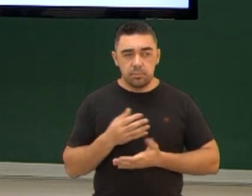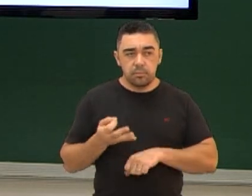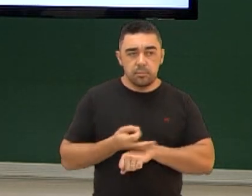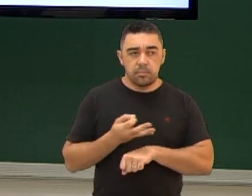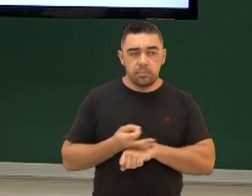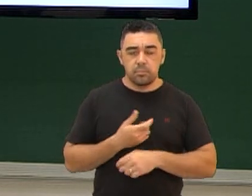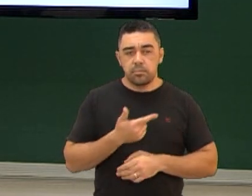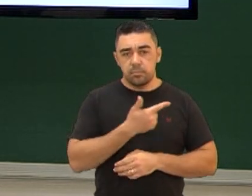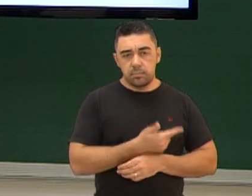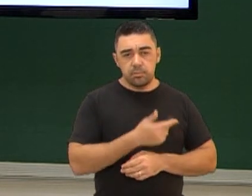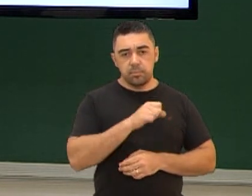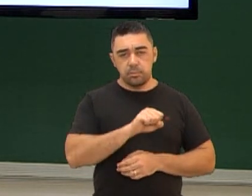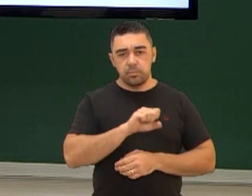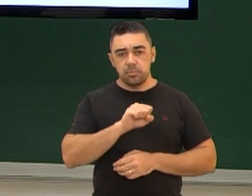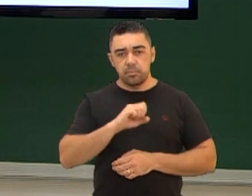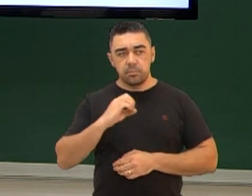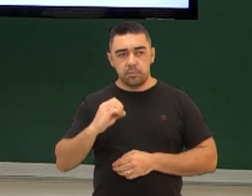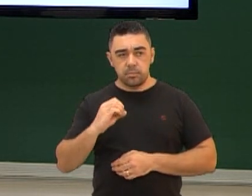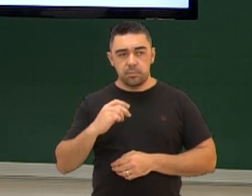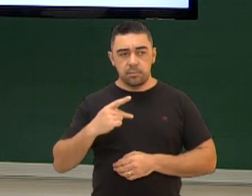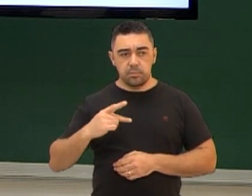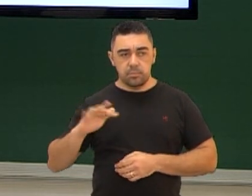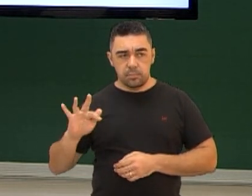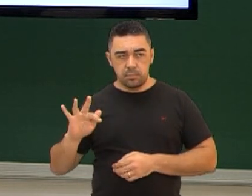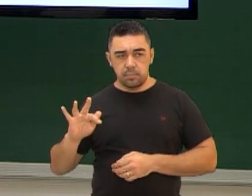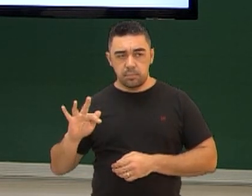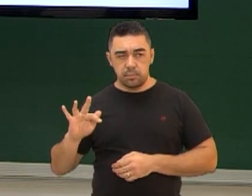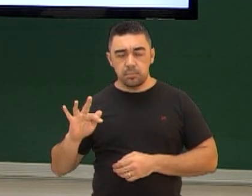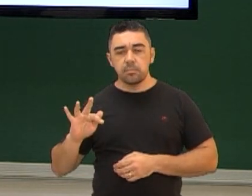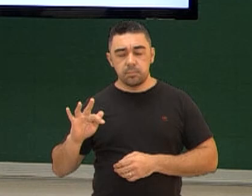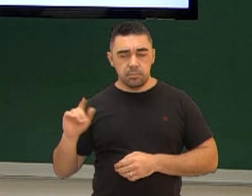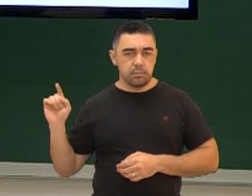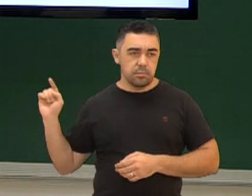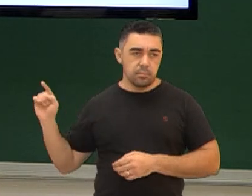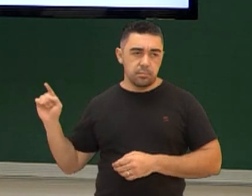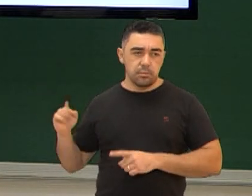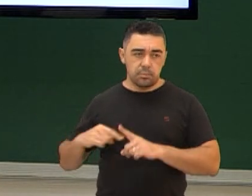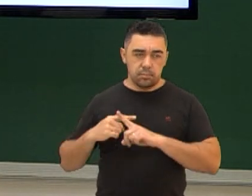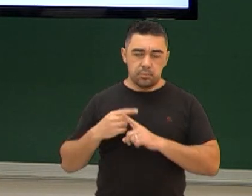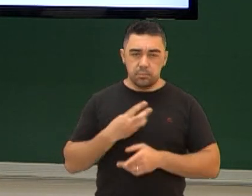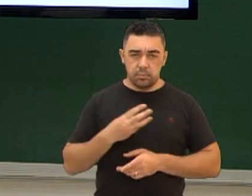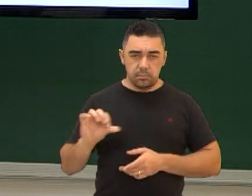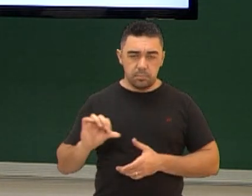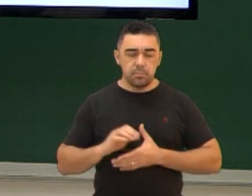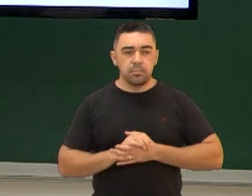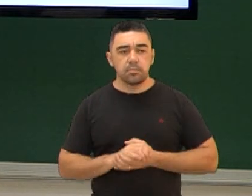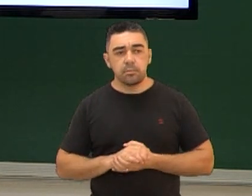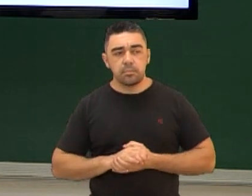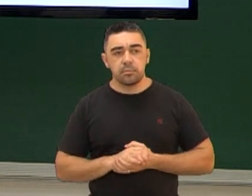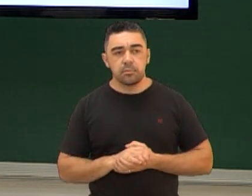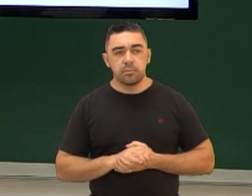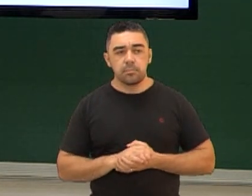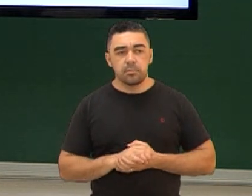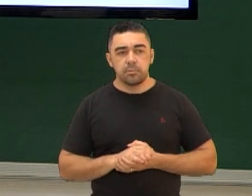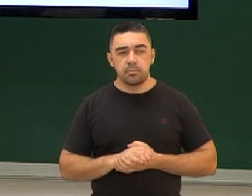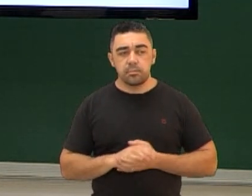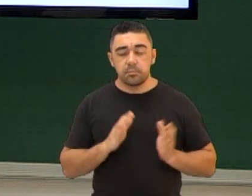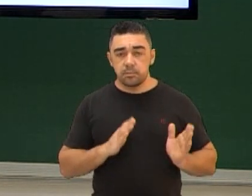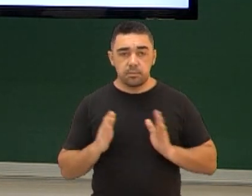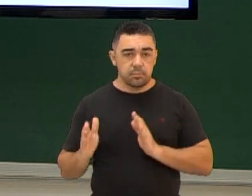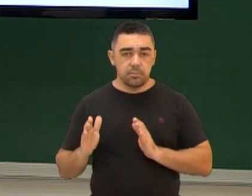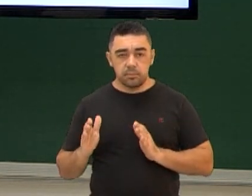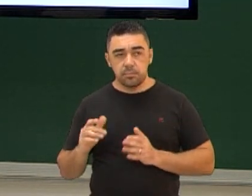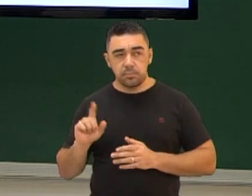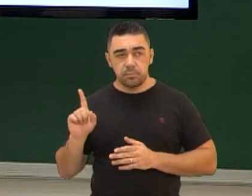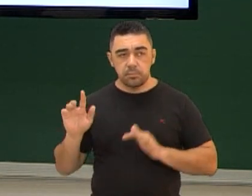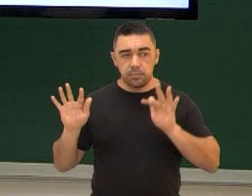capacitância, 2.880 picofarad, que é 80 vezes 36. Tá? Agora, como